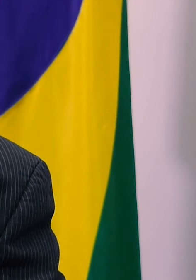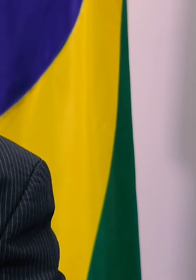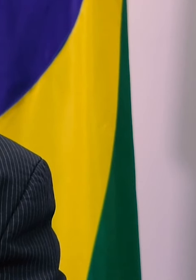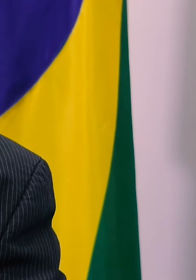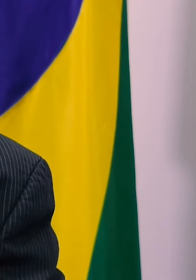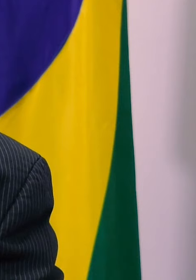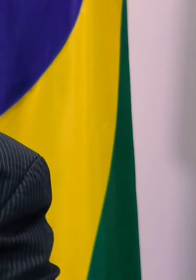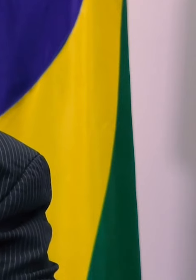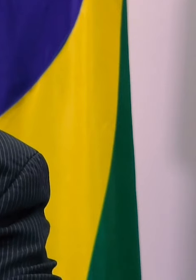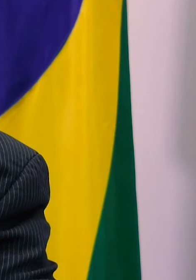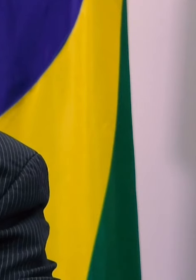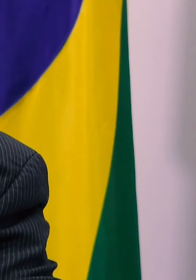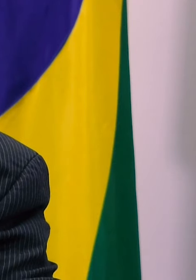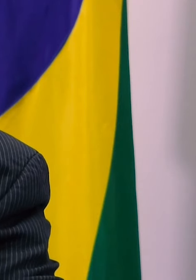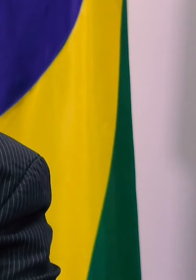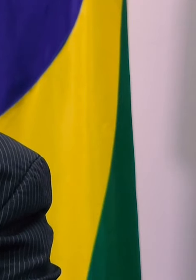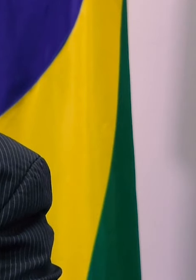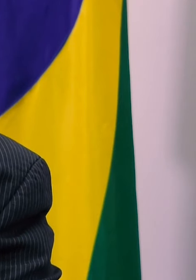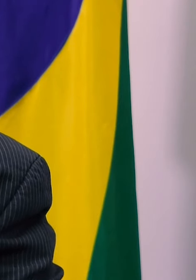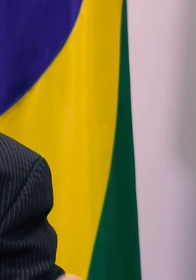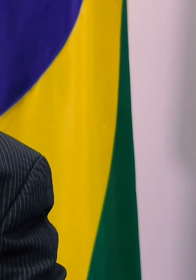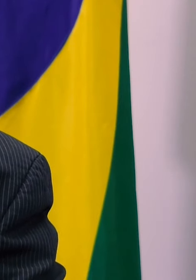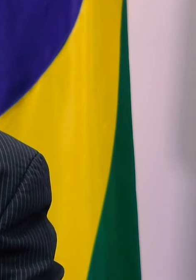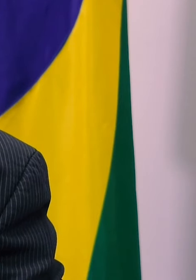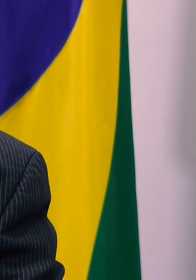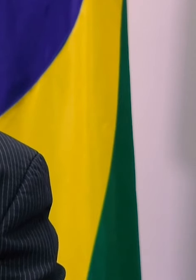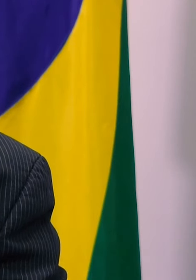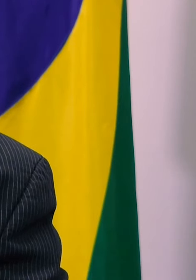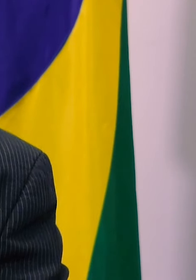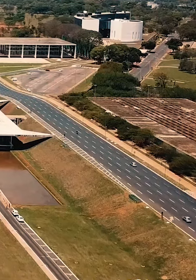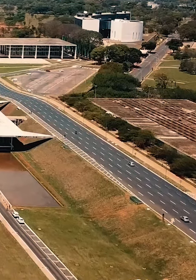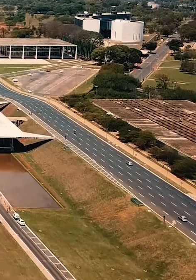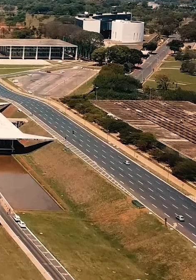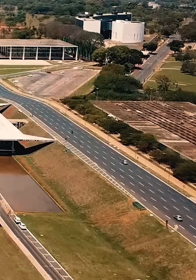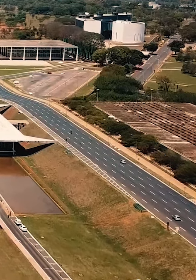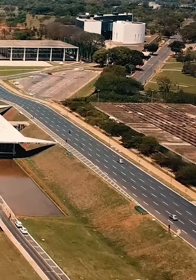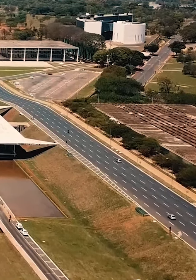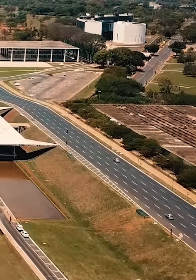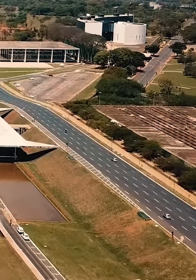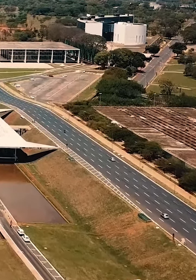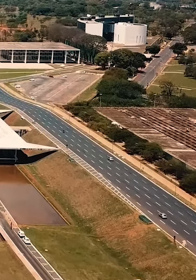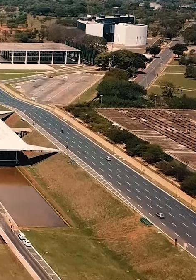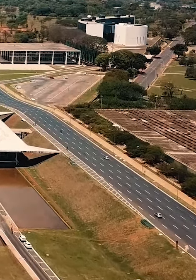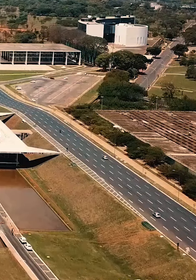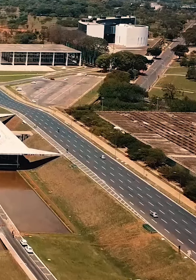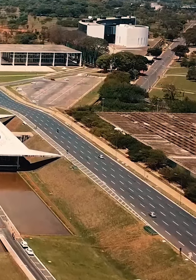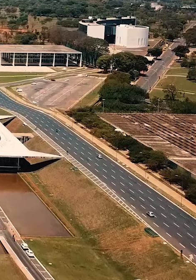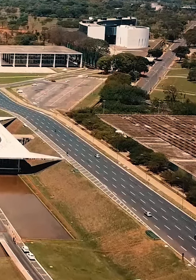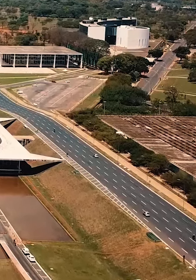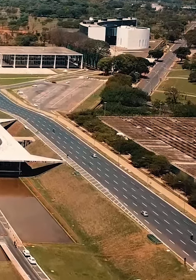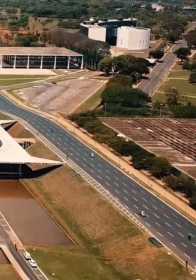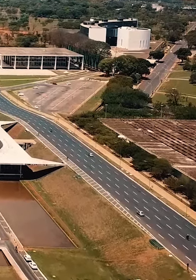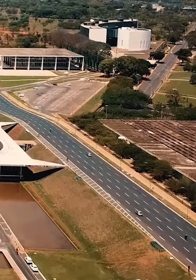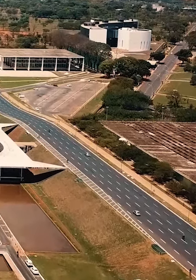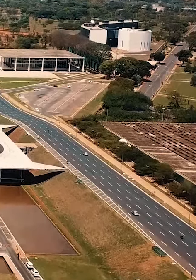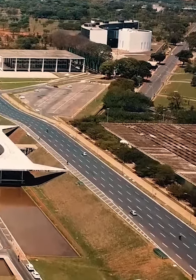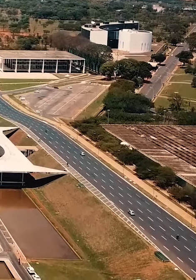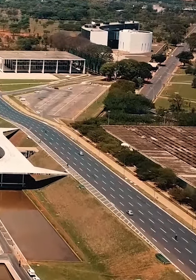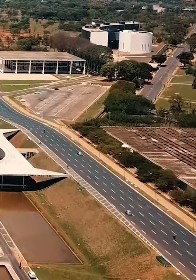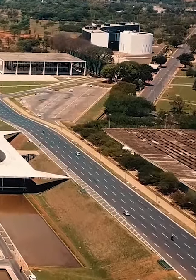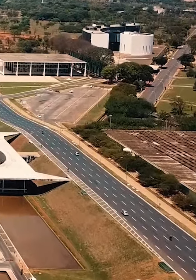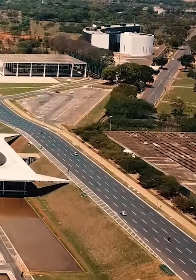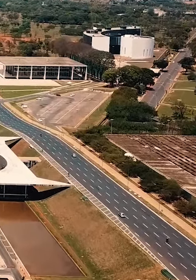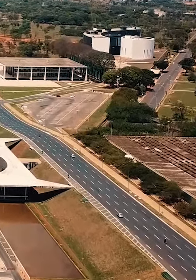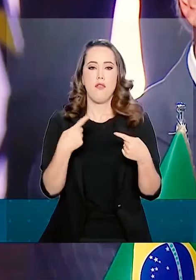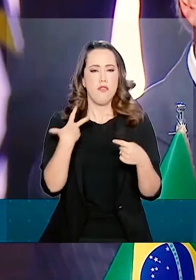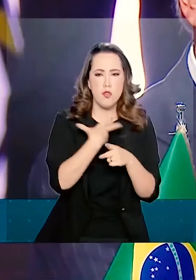centrais para aprofundamento da integração econômica regional é durante a nosso mandato o diplomata brasileiro falou dos desafios